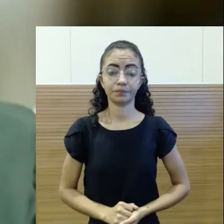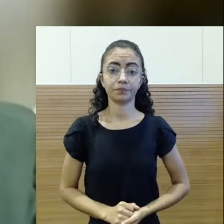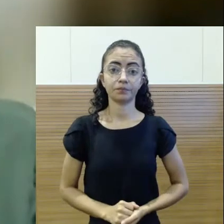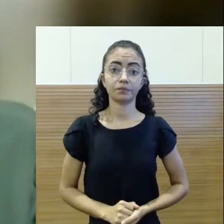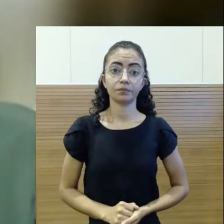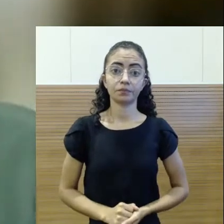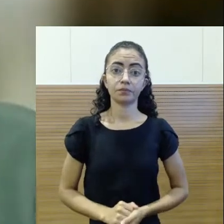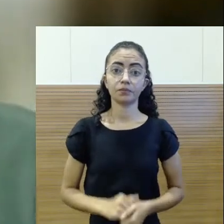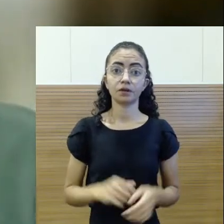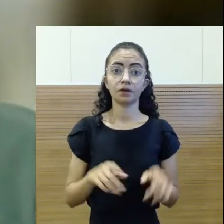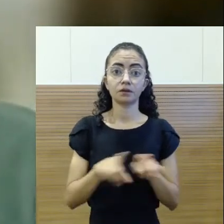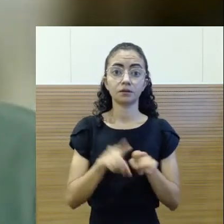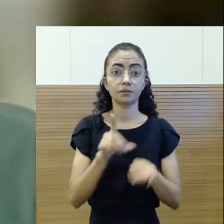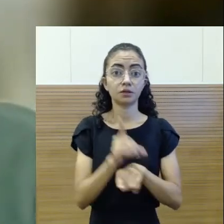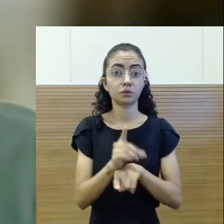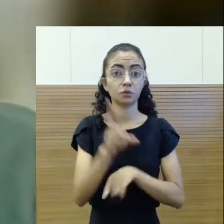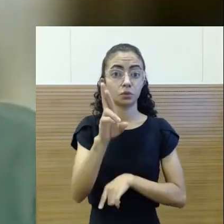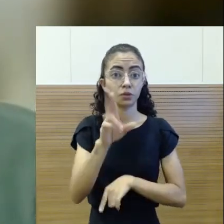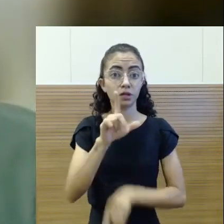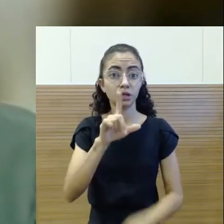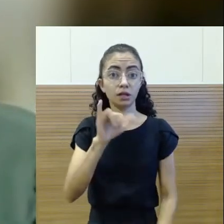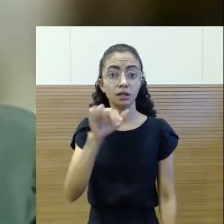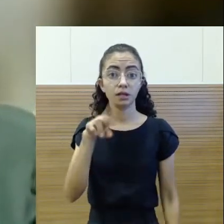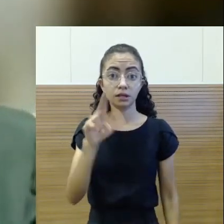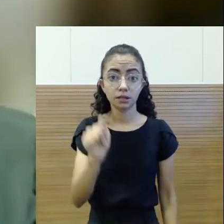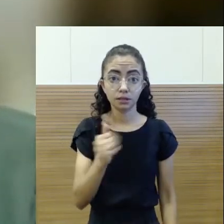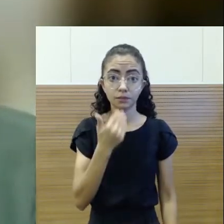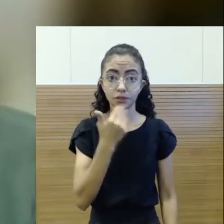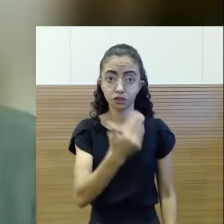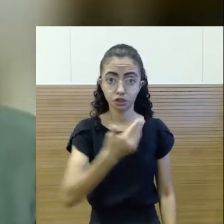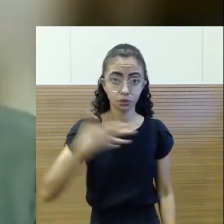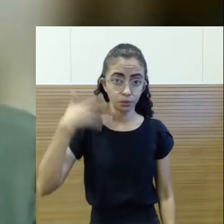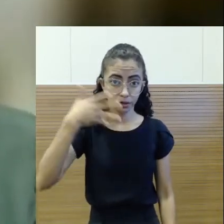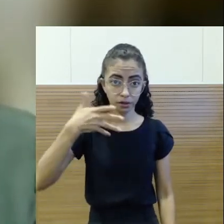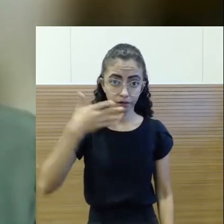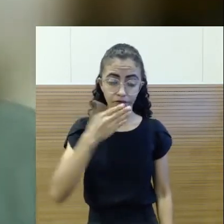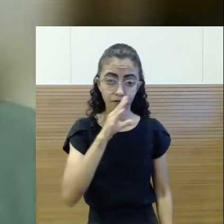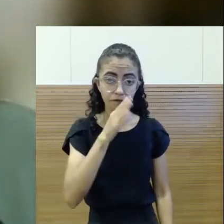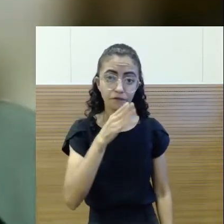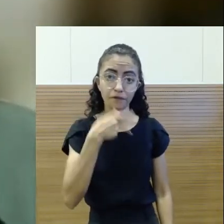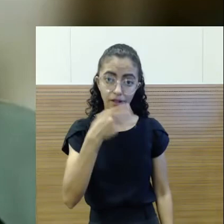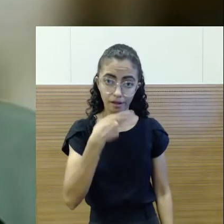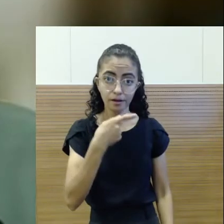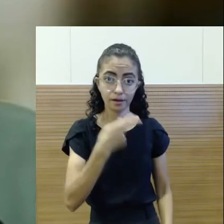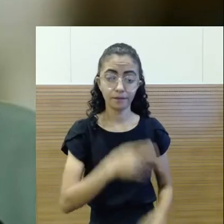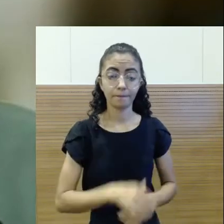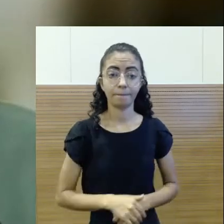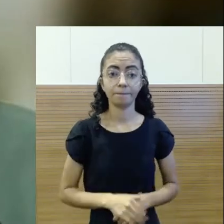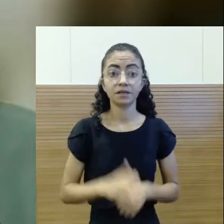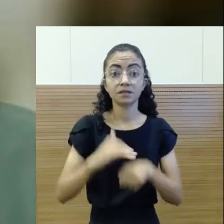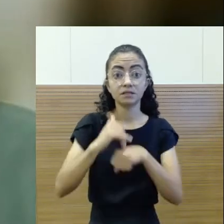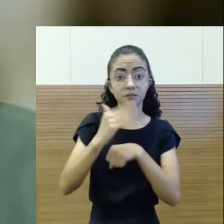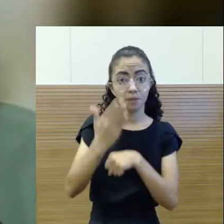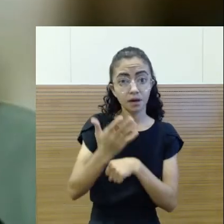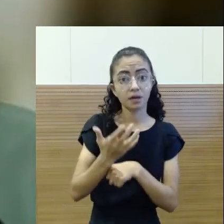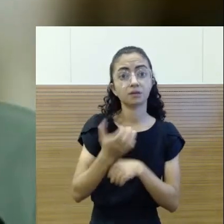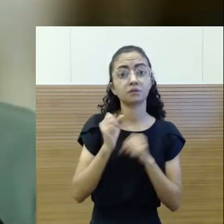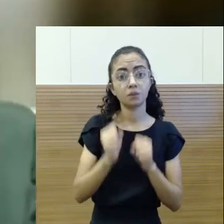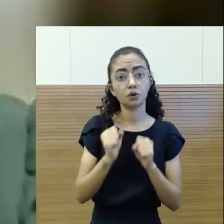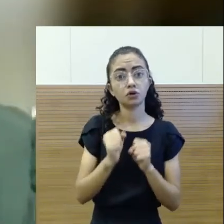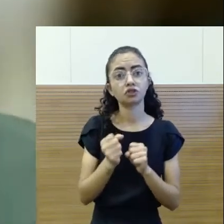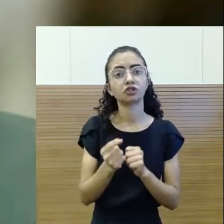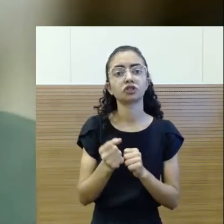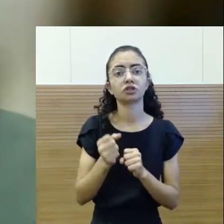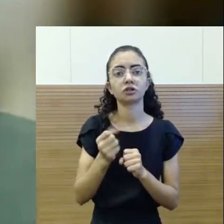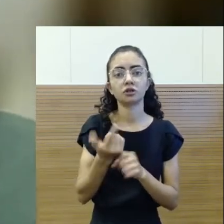A doutora Lina pediu a palavra, eu vou passar para ela. Se mais alguém gostaria de falar, a gente pode fazer mais uma rodada e aí a